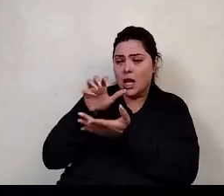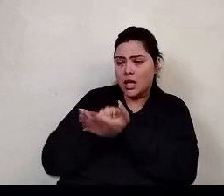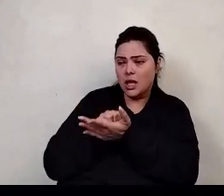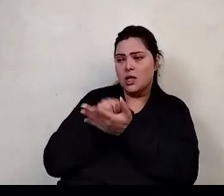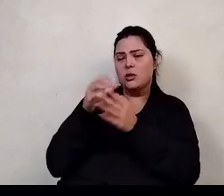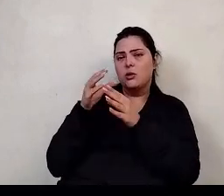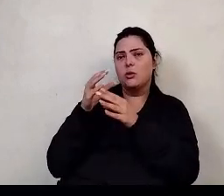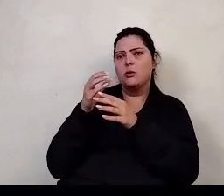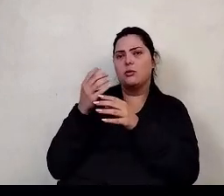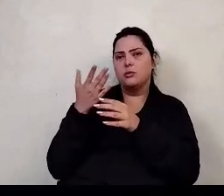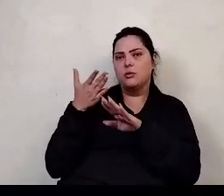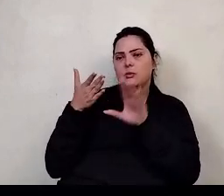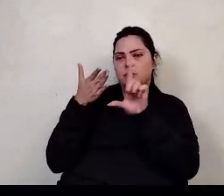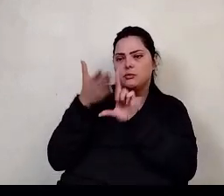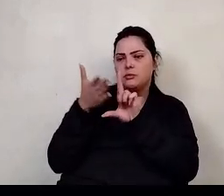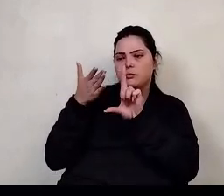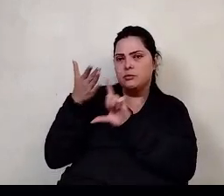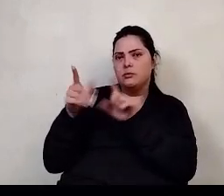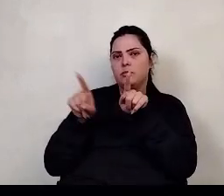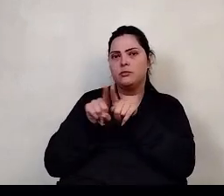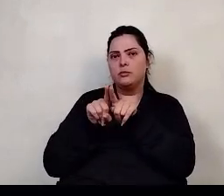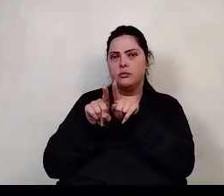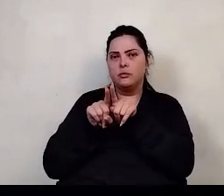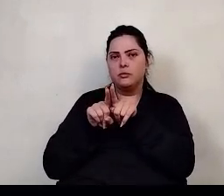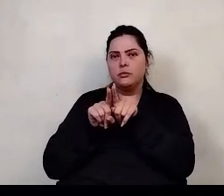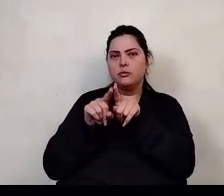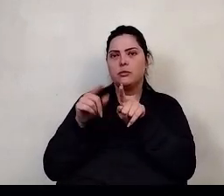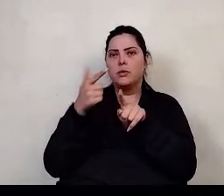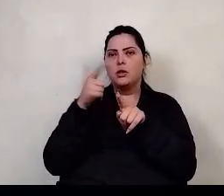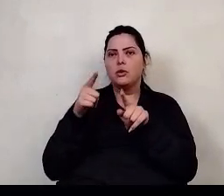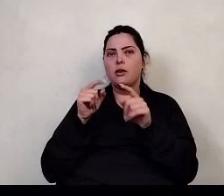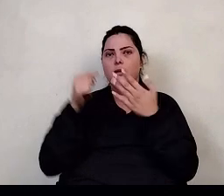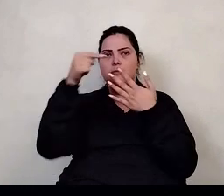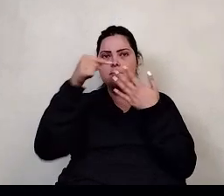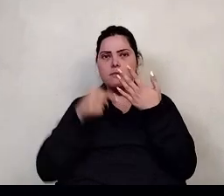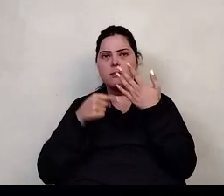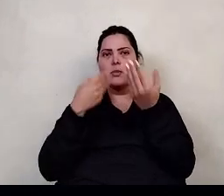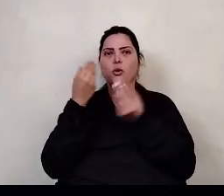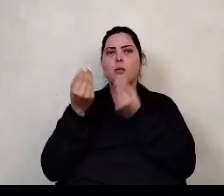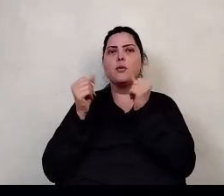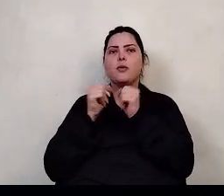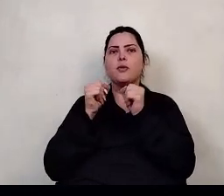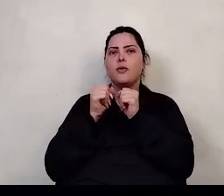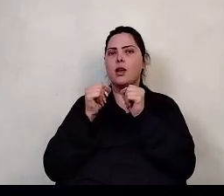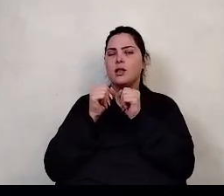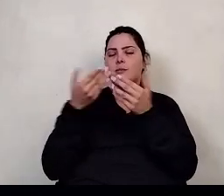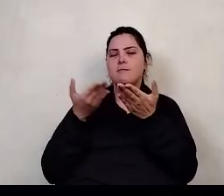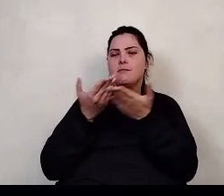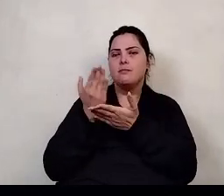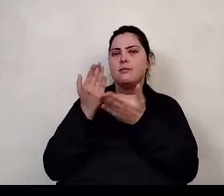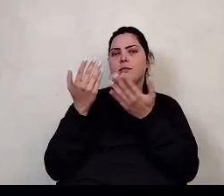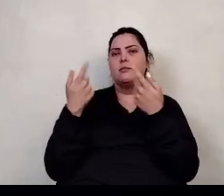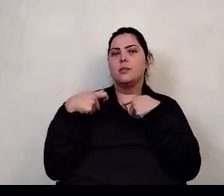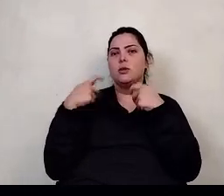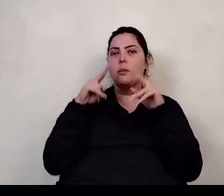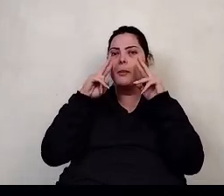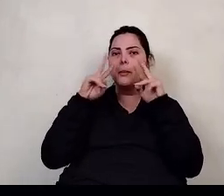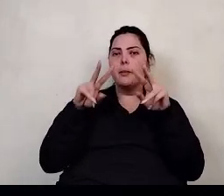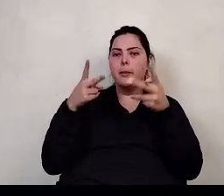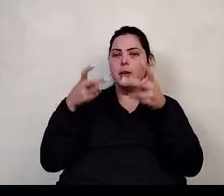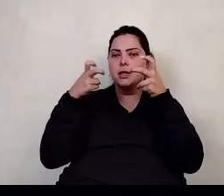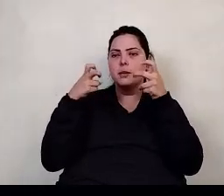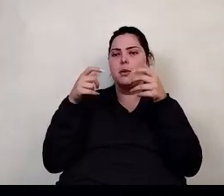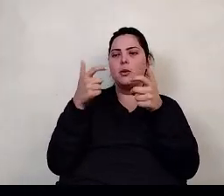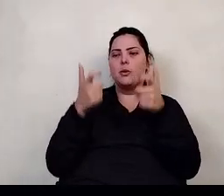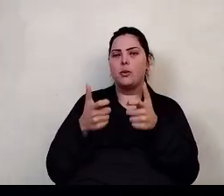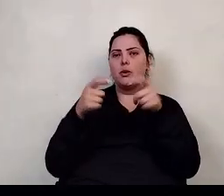aqui, por aqui, por aqui. Opa, ele não passou nesse if aqui. Como que eu faço para passar nesse if? Eu tenho que enxergar o cenário que eu preciso